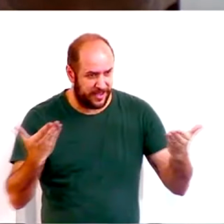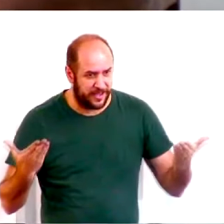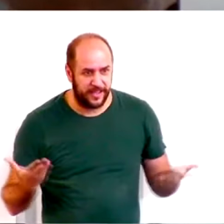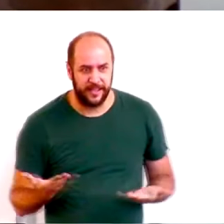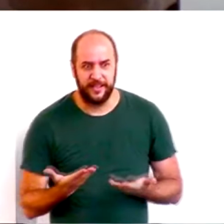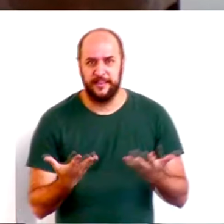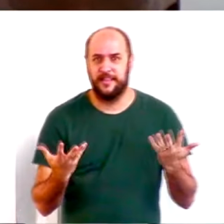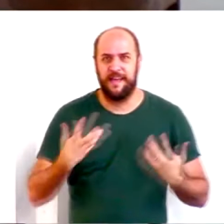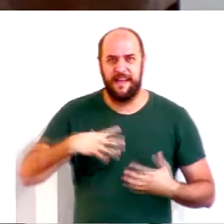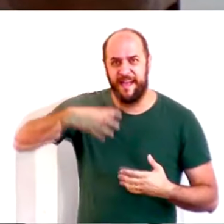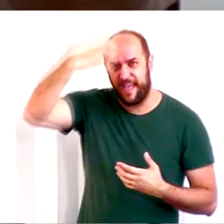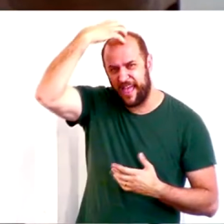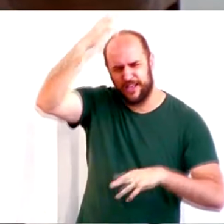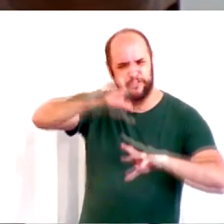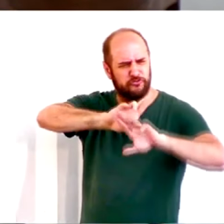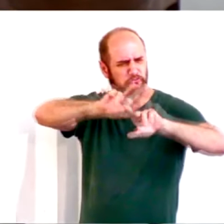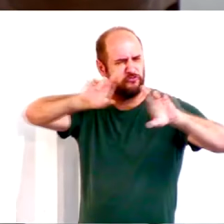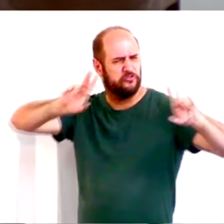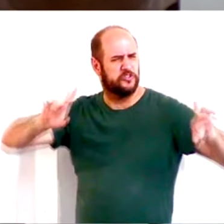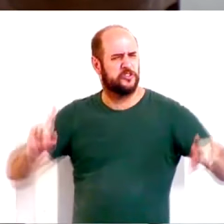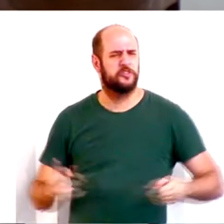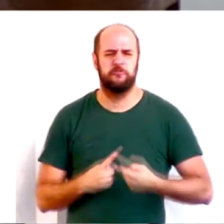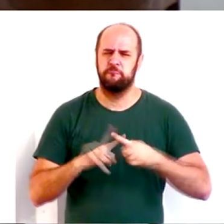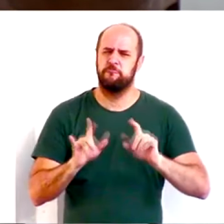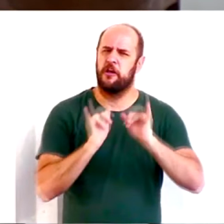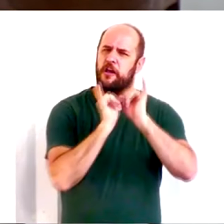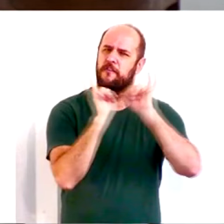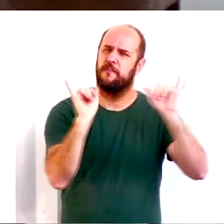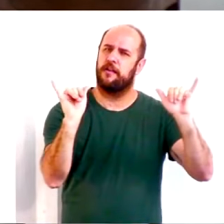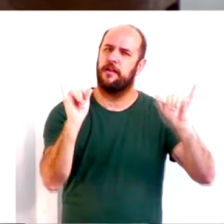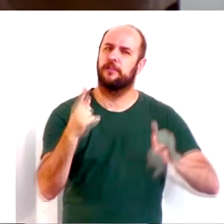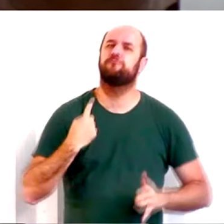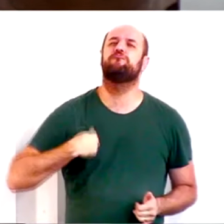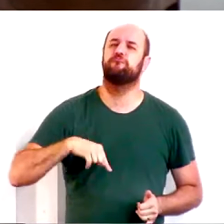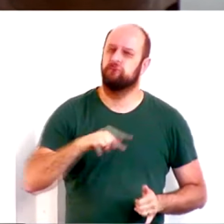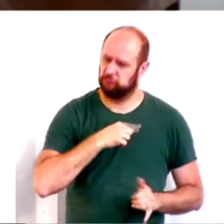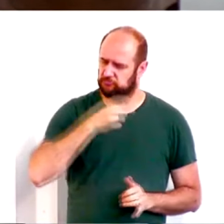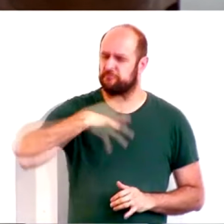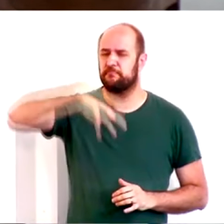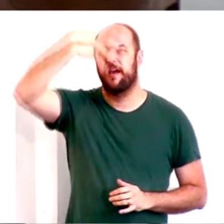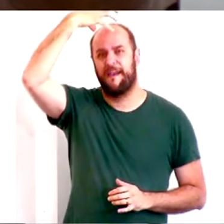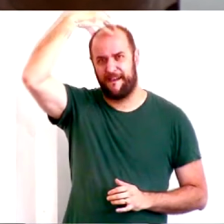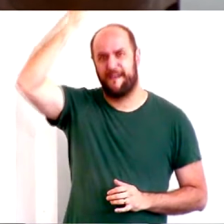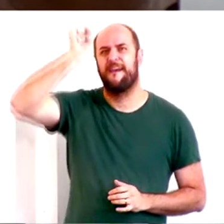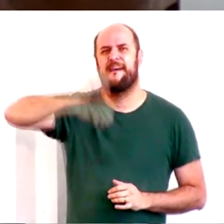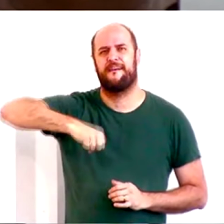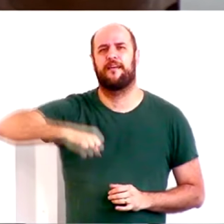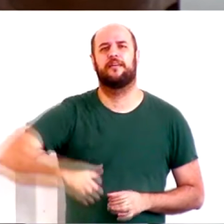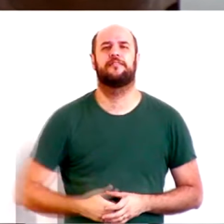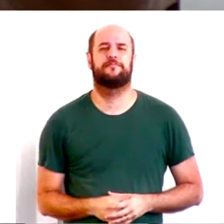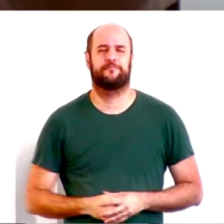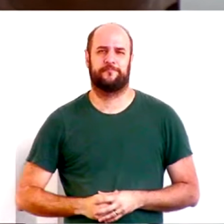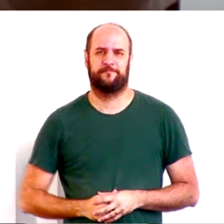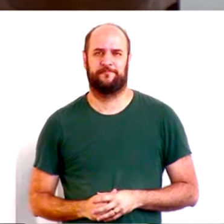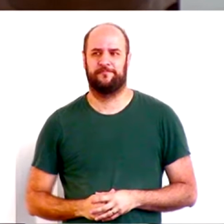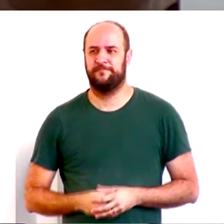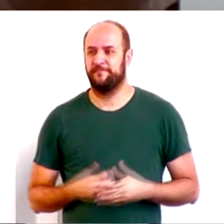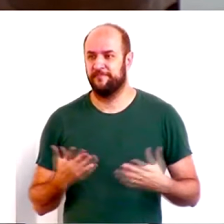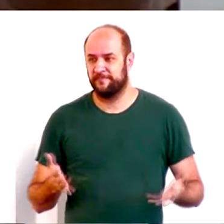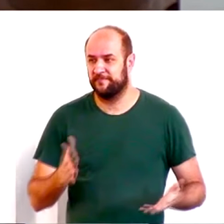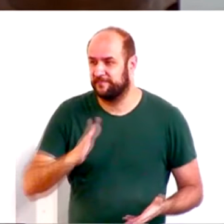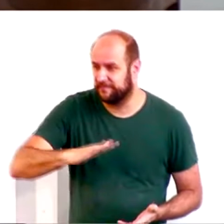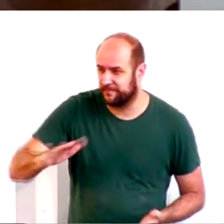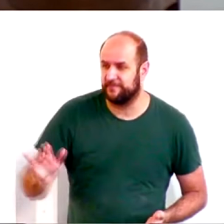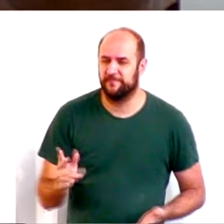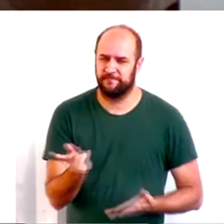muitos outros Reis dizendo nós temos um Rei por isso eu gostaria que as crianças fizessem